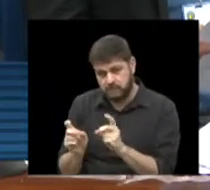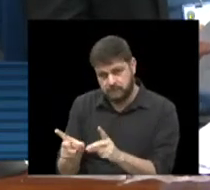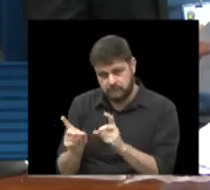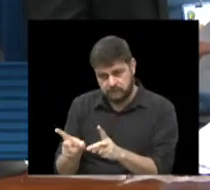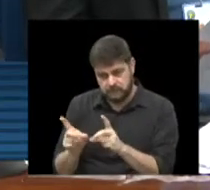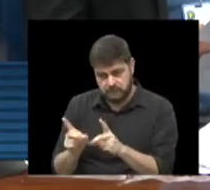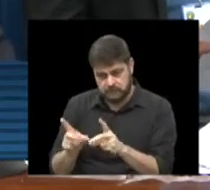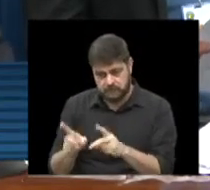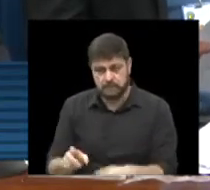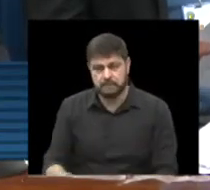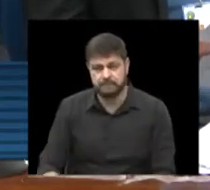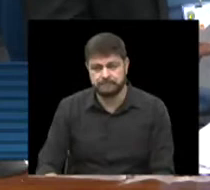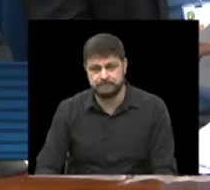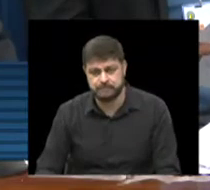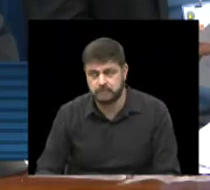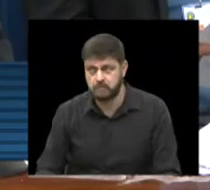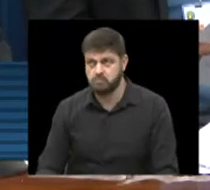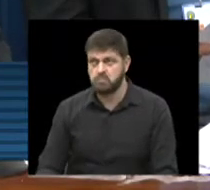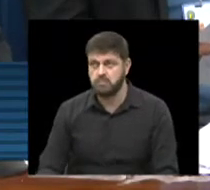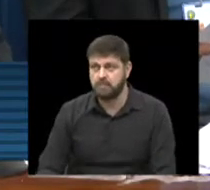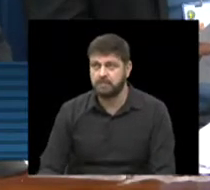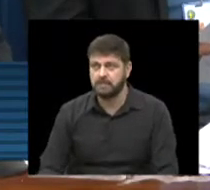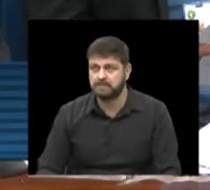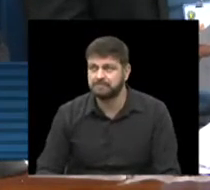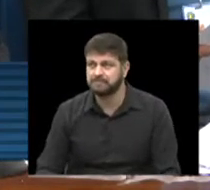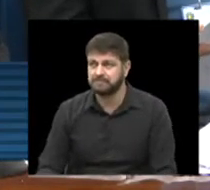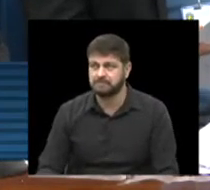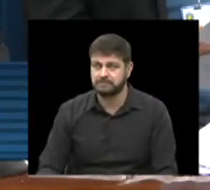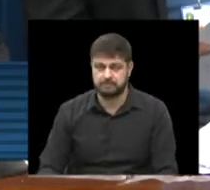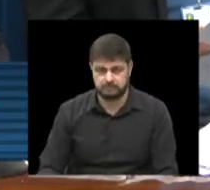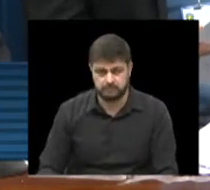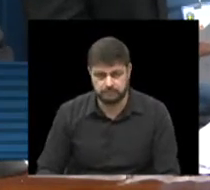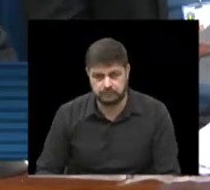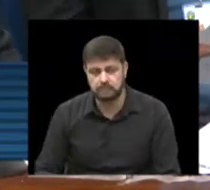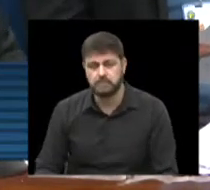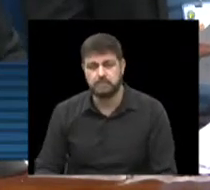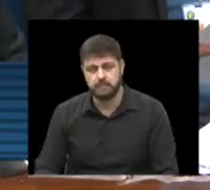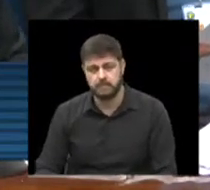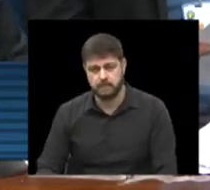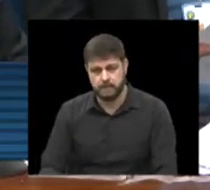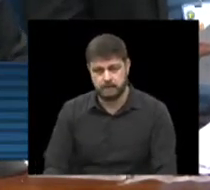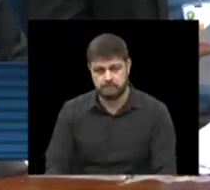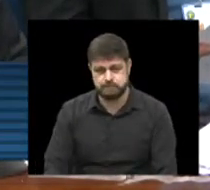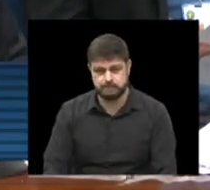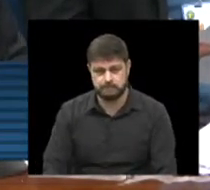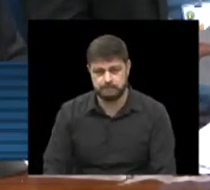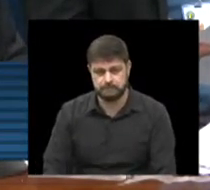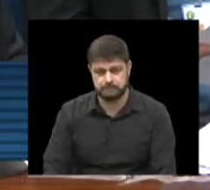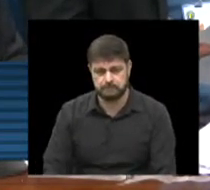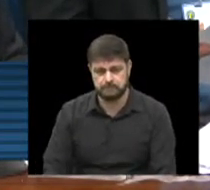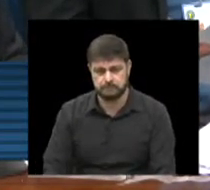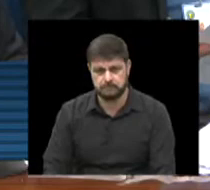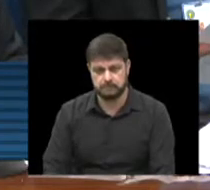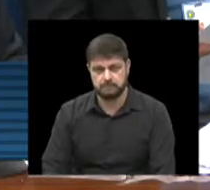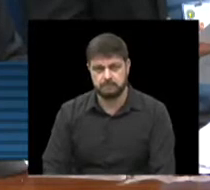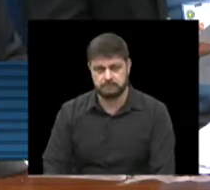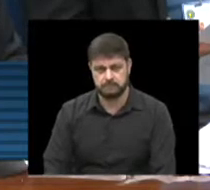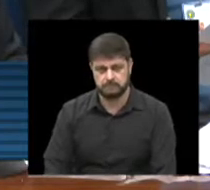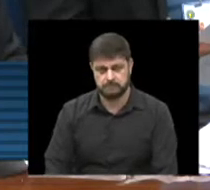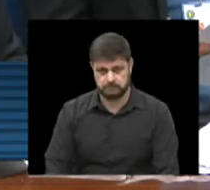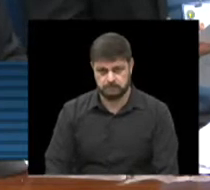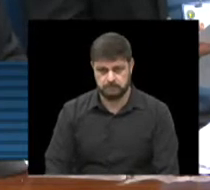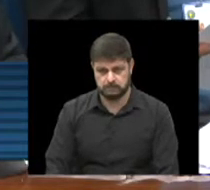dominicais e autoriza o Poder Executivo a alienar exclusivamente aos proprietários dos imóveis lindeiros as